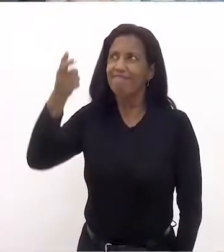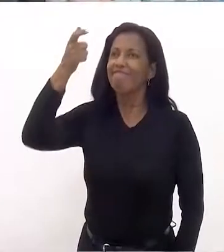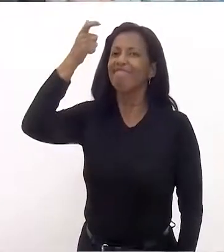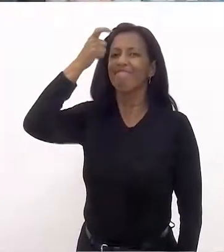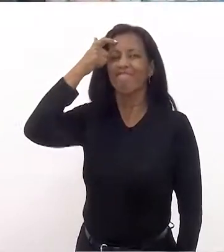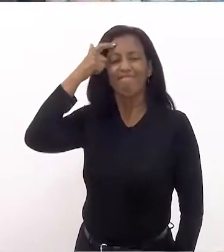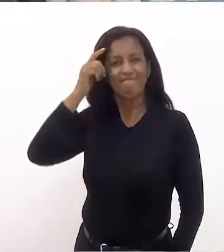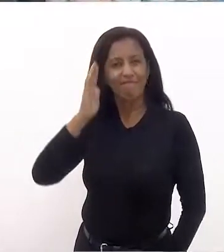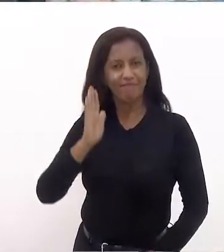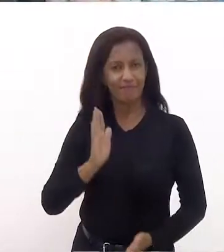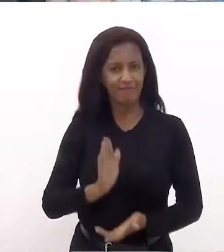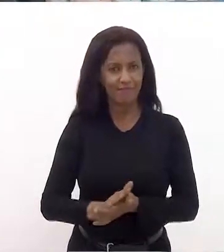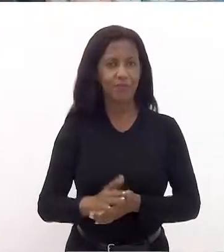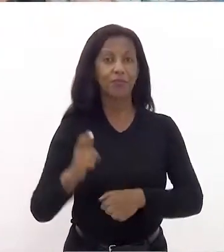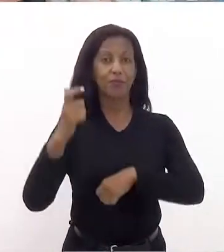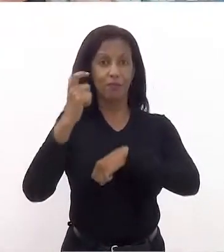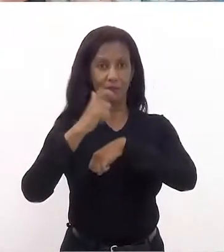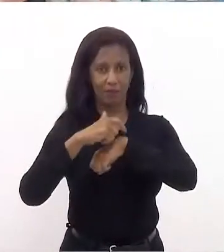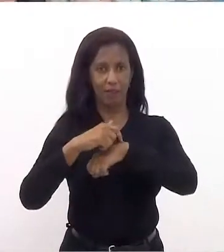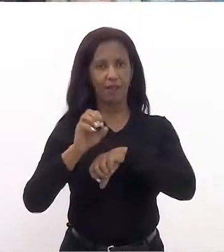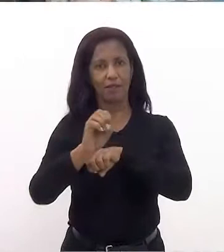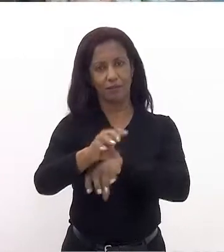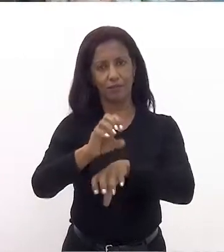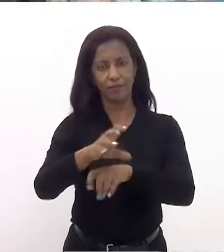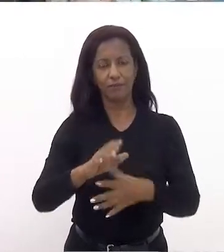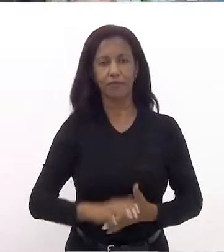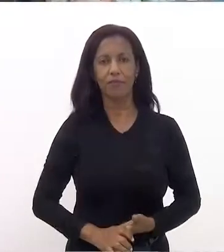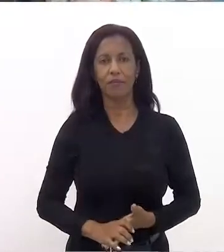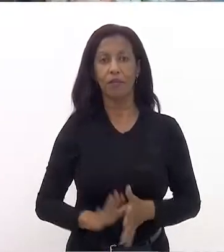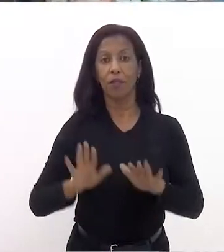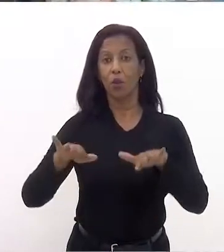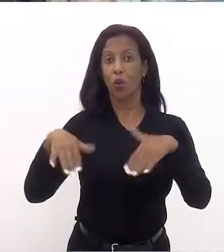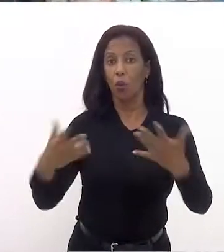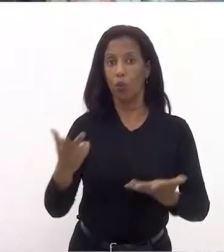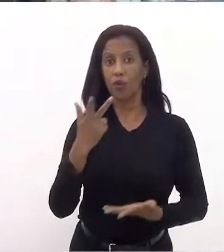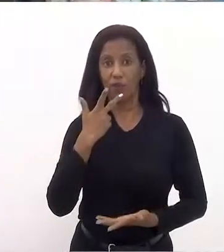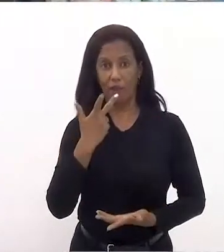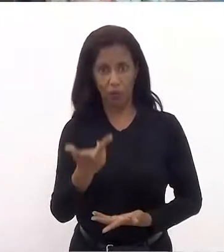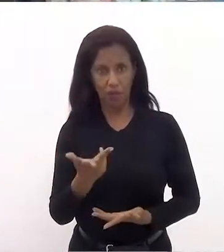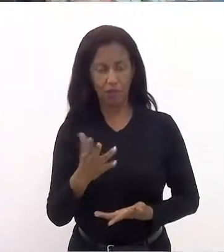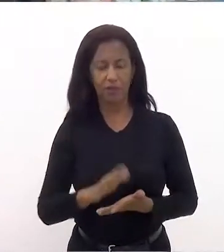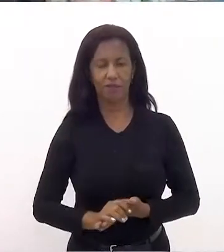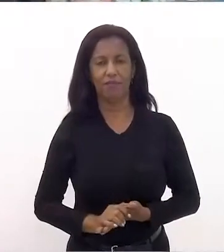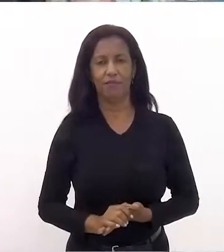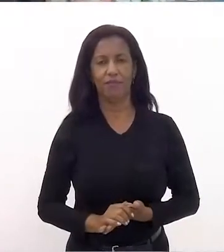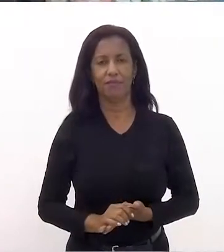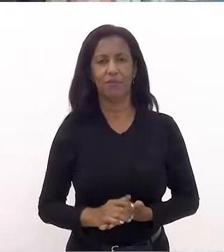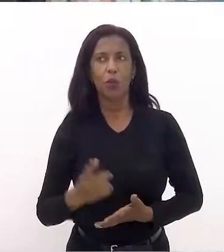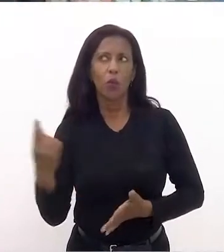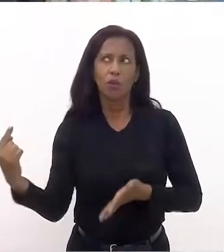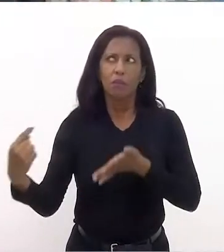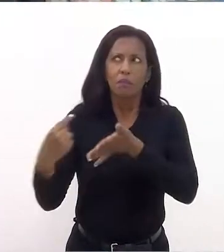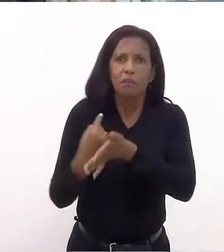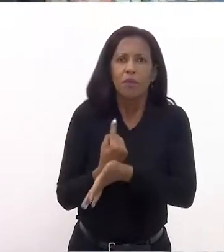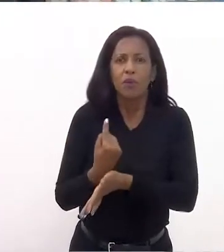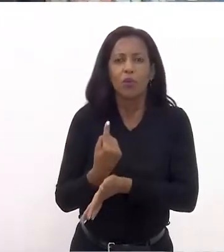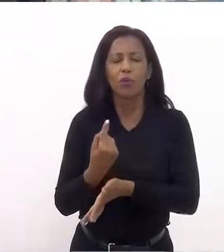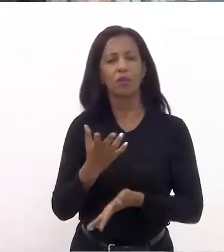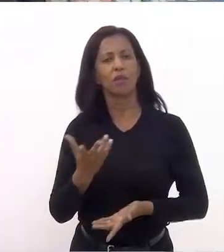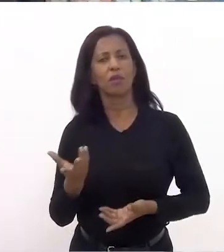minha cabeça. E é um momento de educação. Quando eu falo isso, de modo geral, quando me pergunta